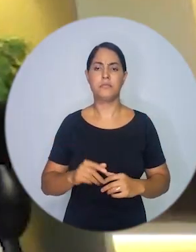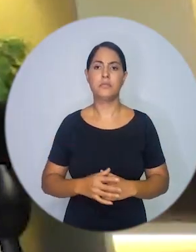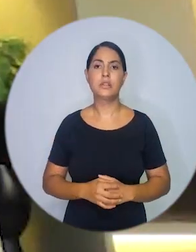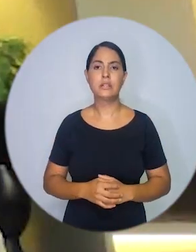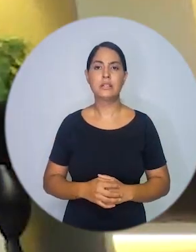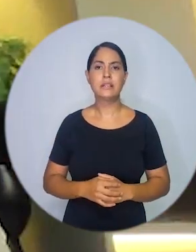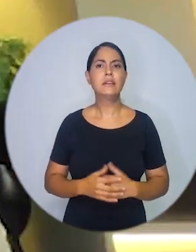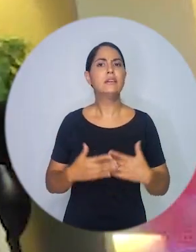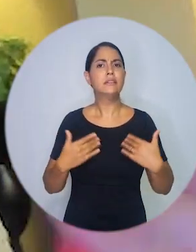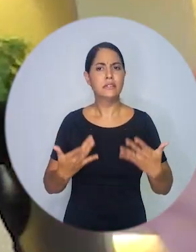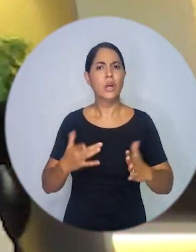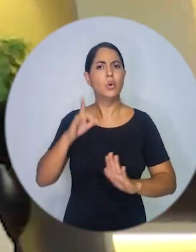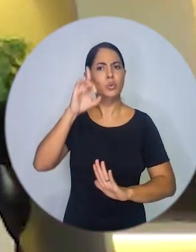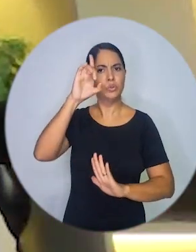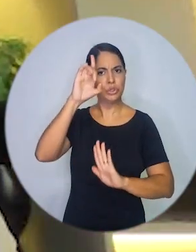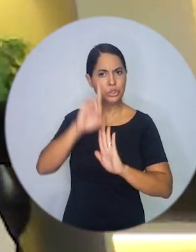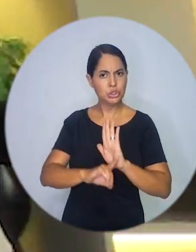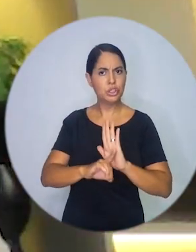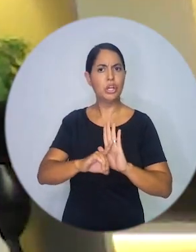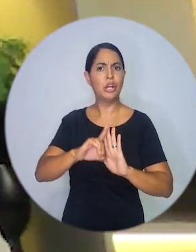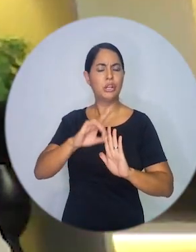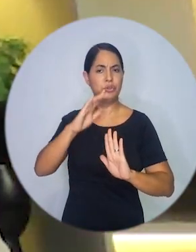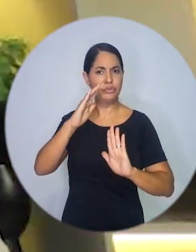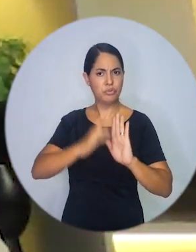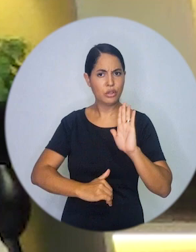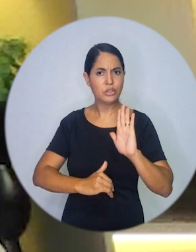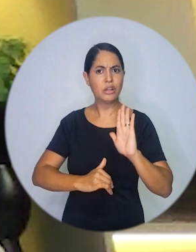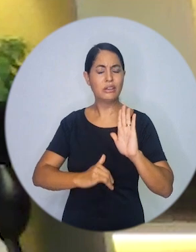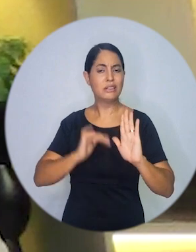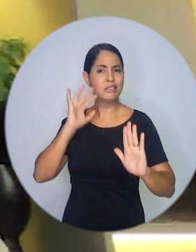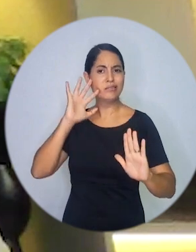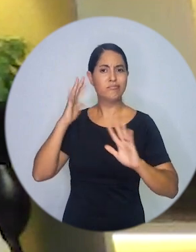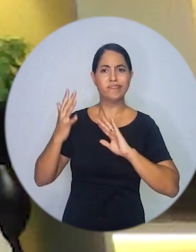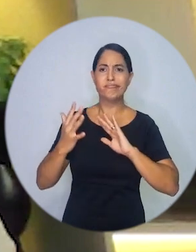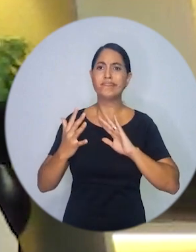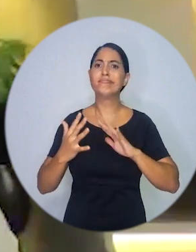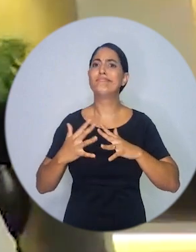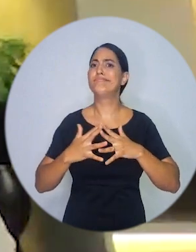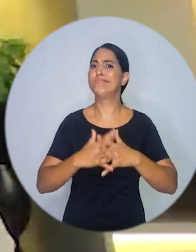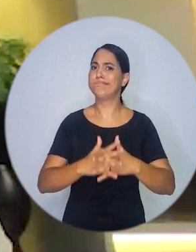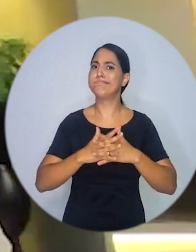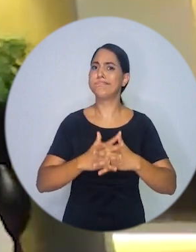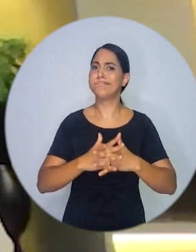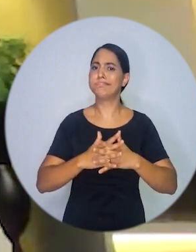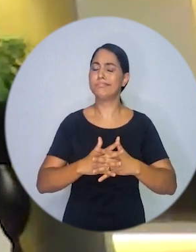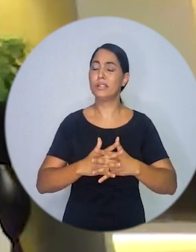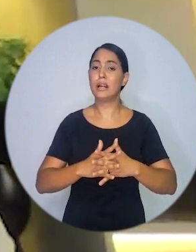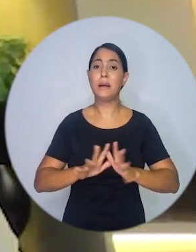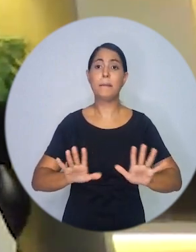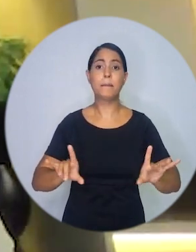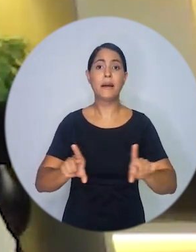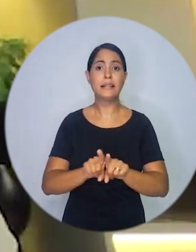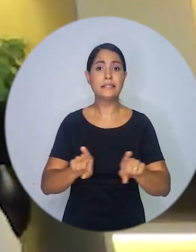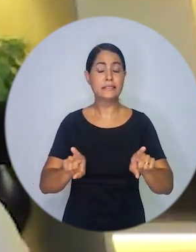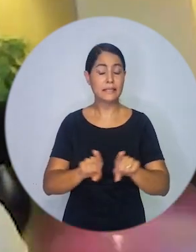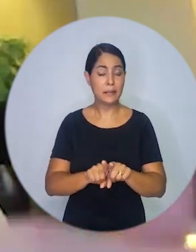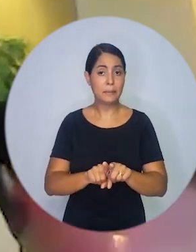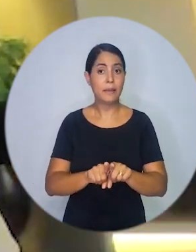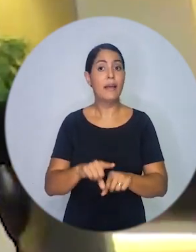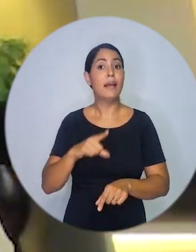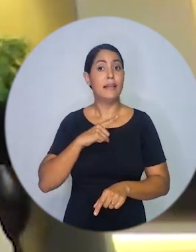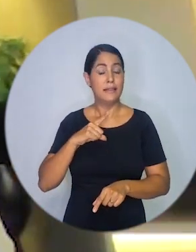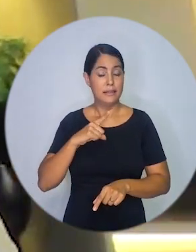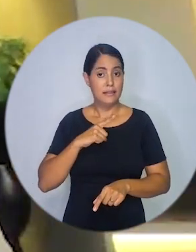da situação sobre as violações de prerrogativas que isso causou, né? E isso também causa, e